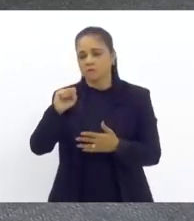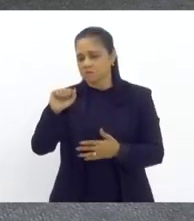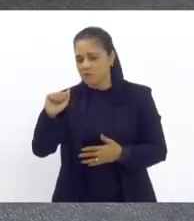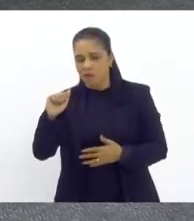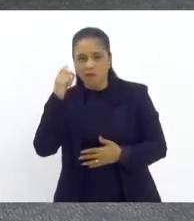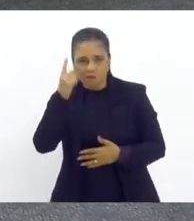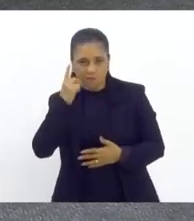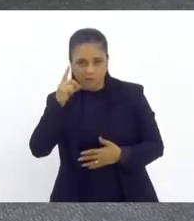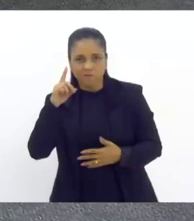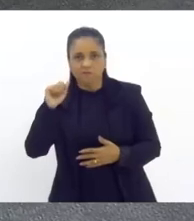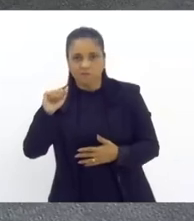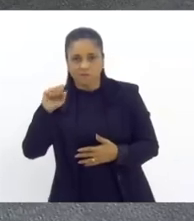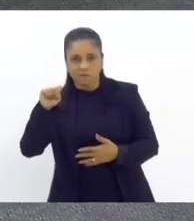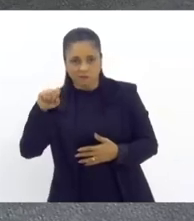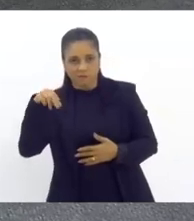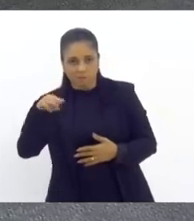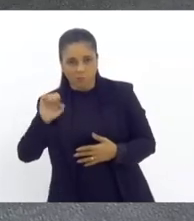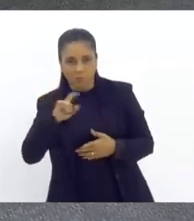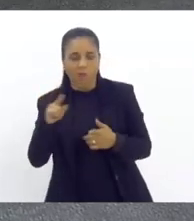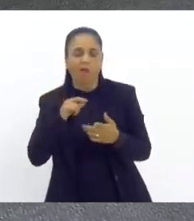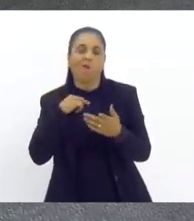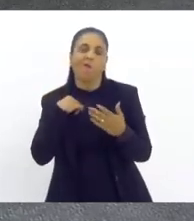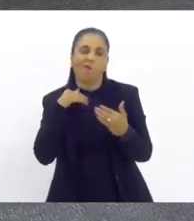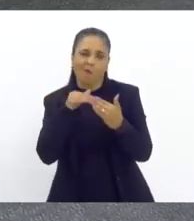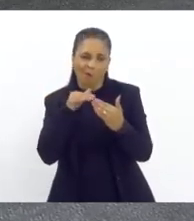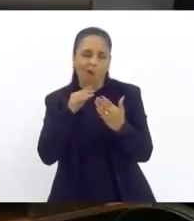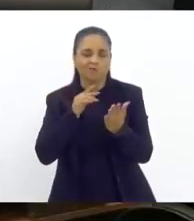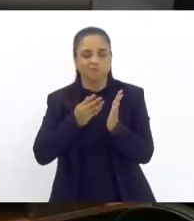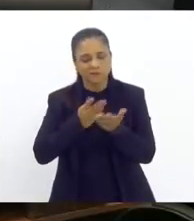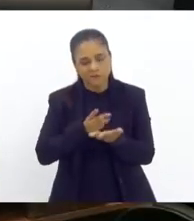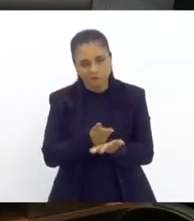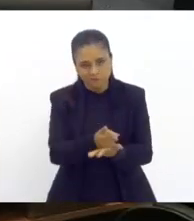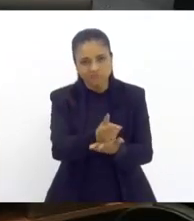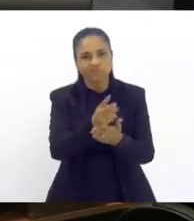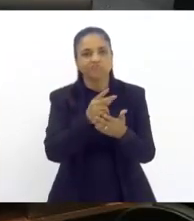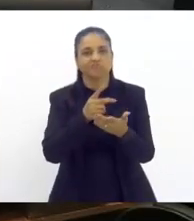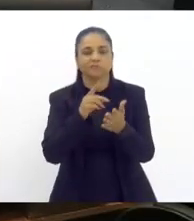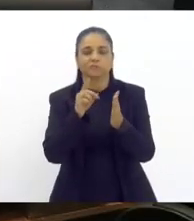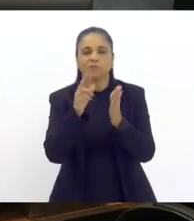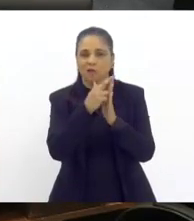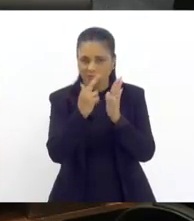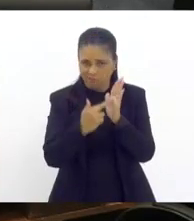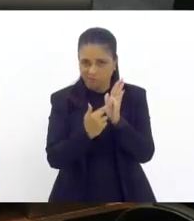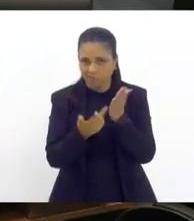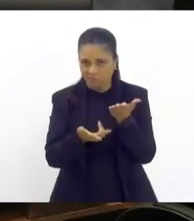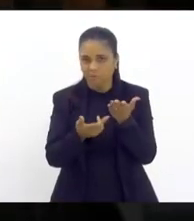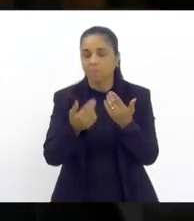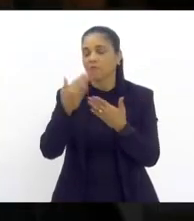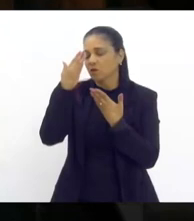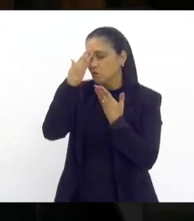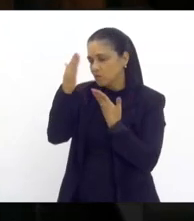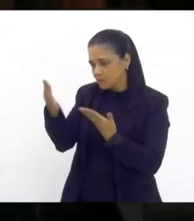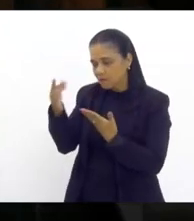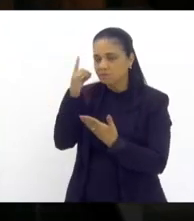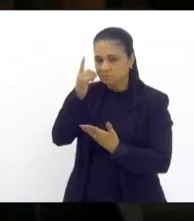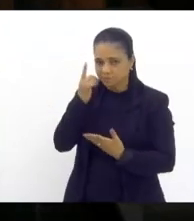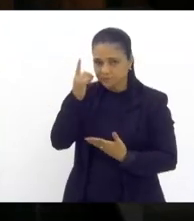que depois siga o trâmite do regimento. Muito obrigado. Eu agradeço, deputado Vinícius Cozzolino. E eu estou aqui